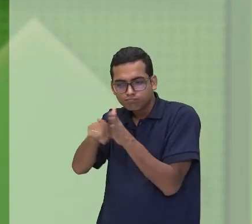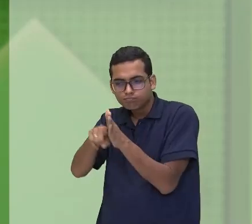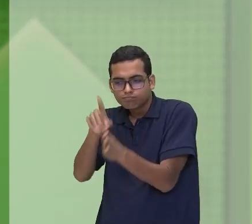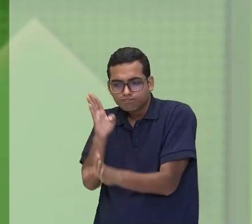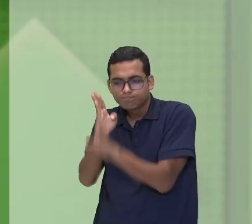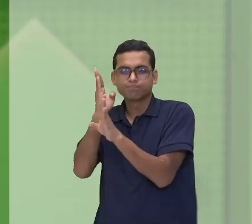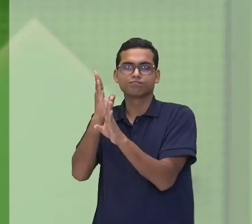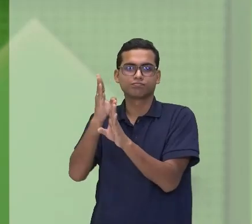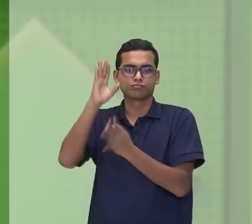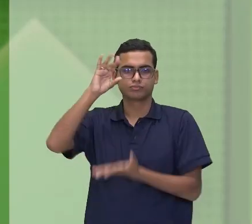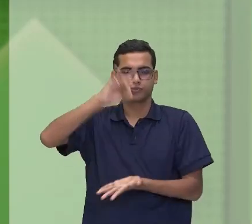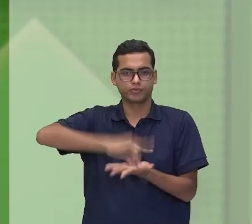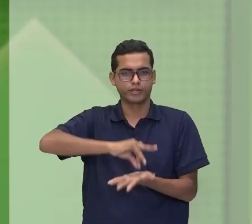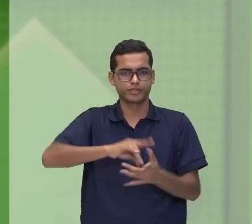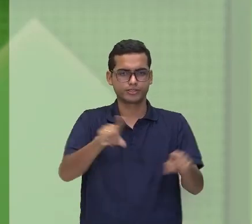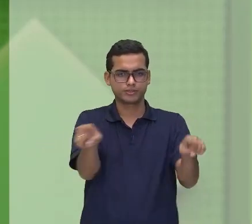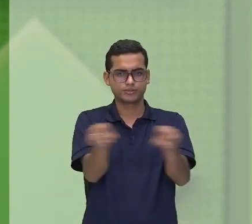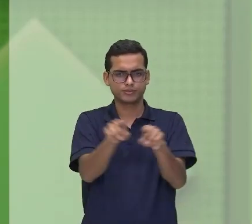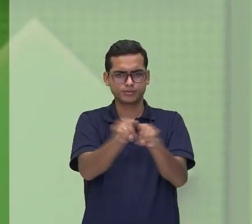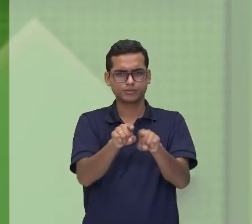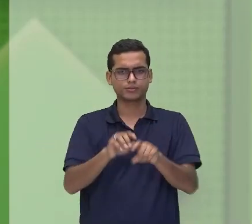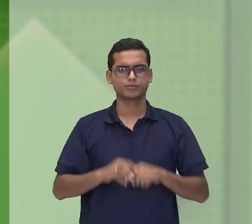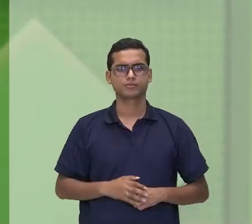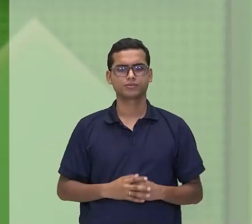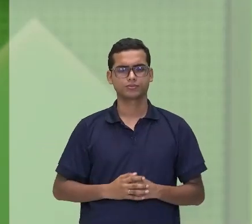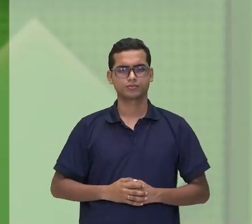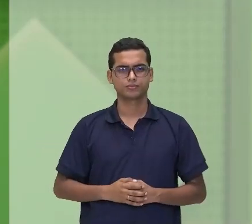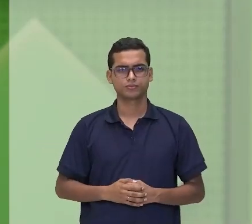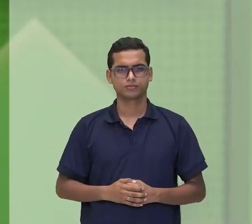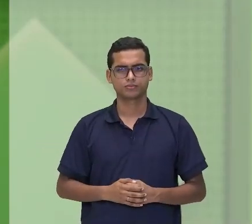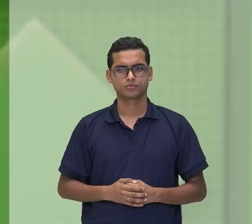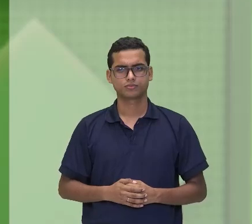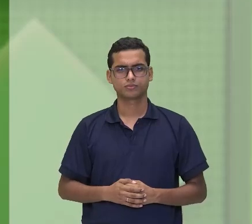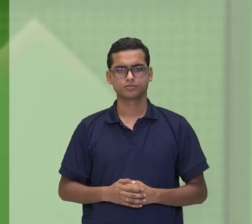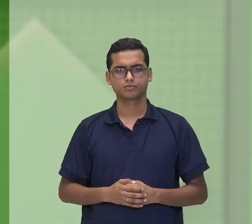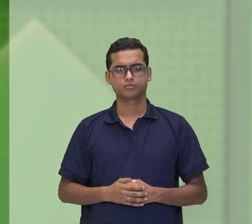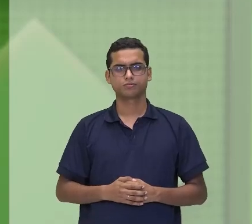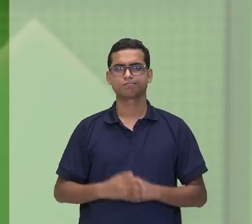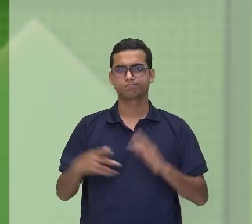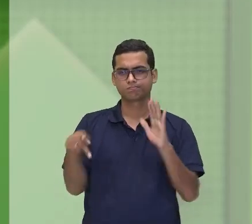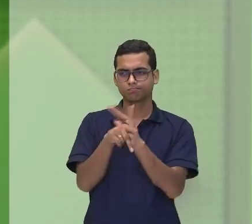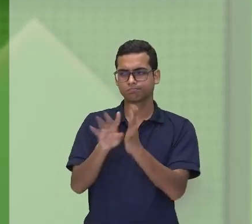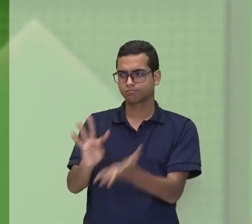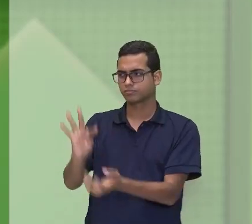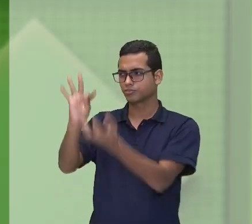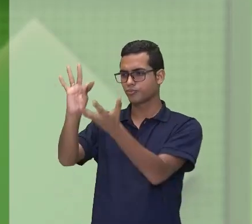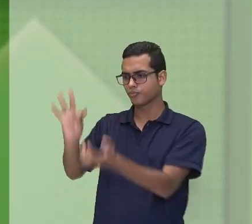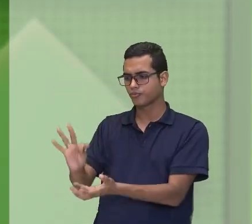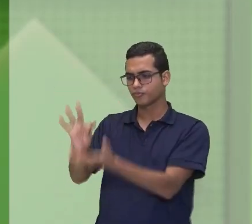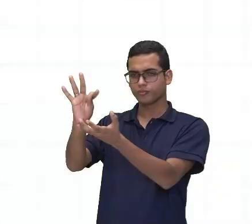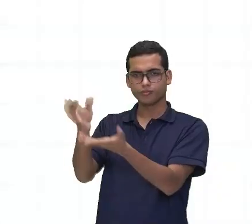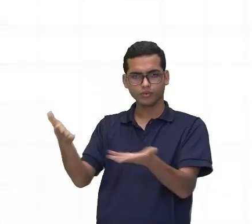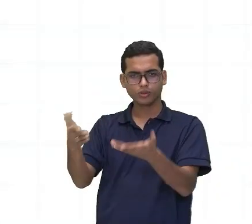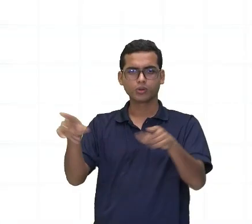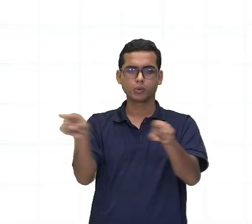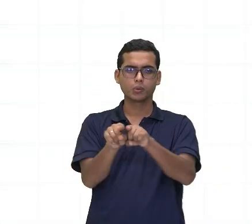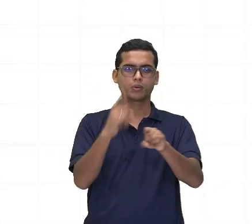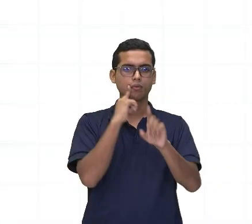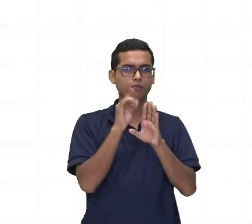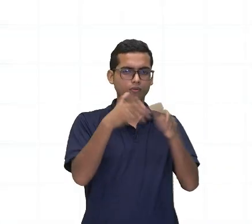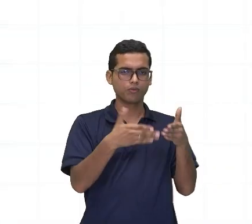E dando continuidade nas aplicações da termodinâmica, passamos para a